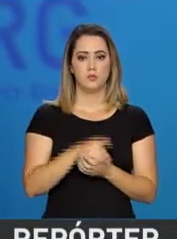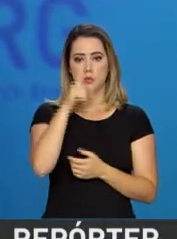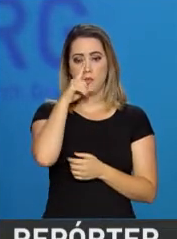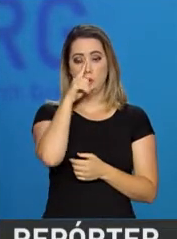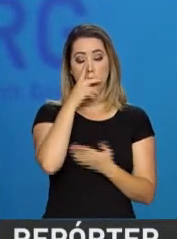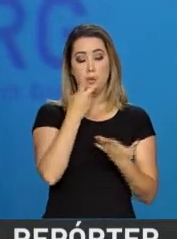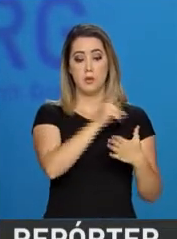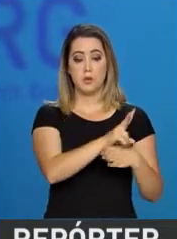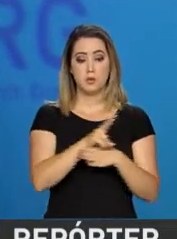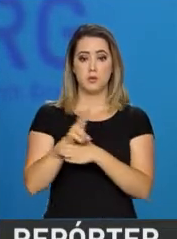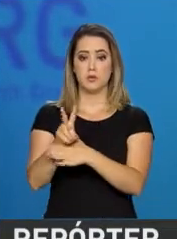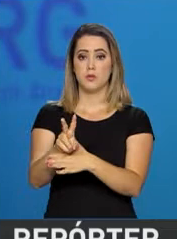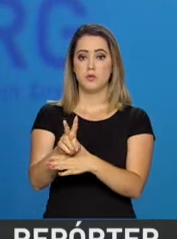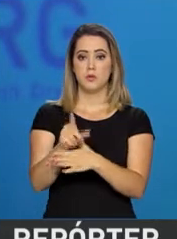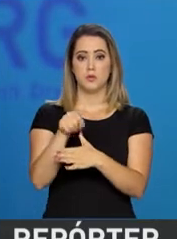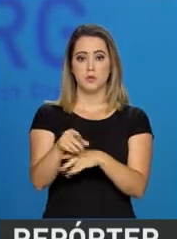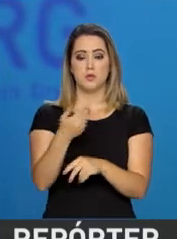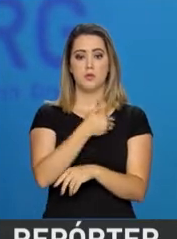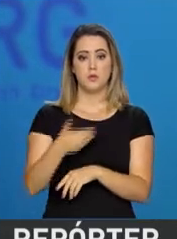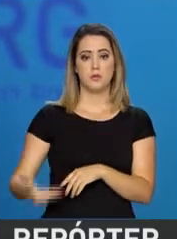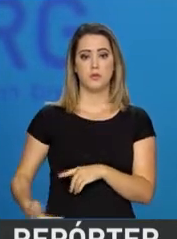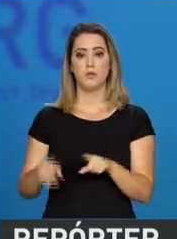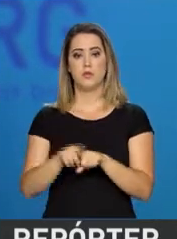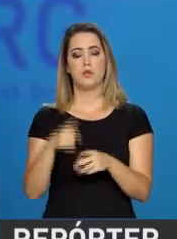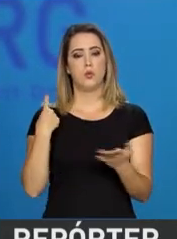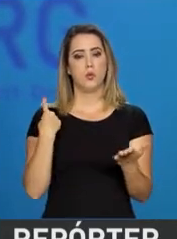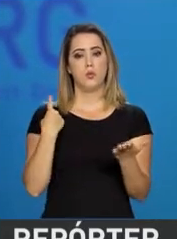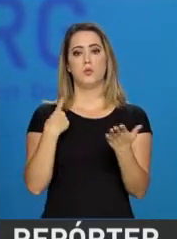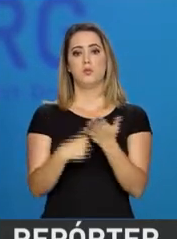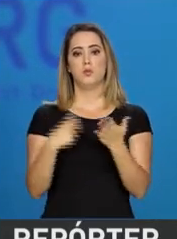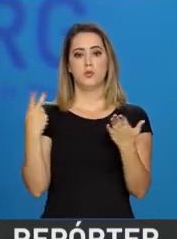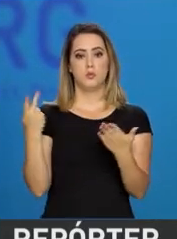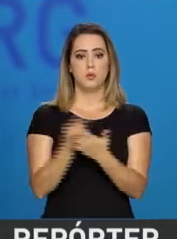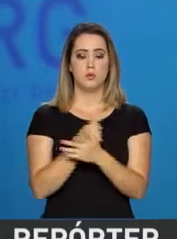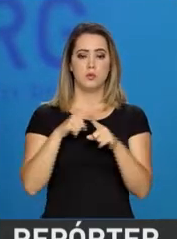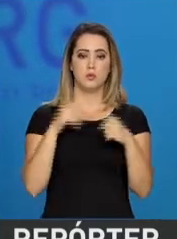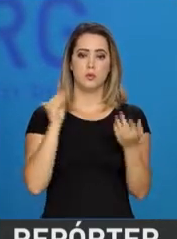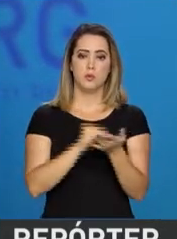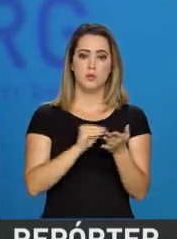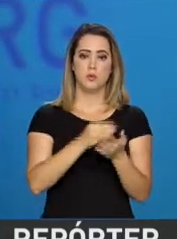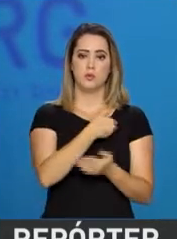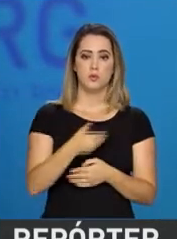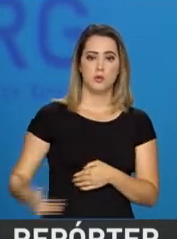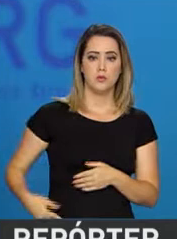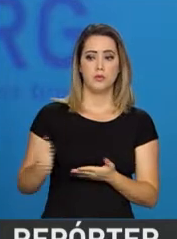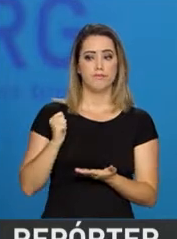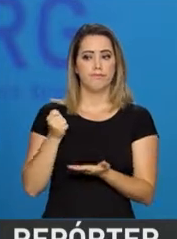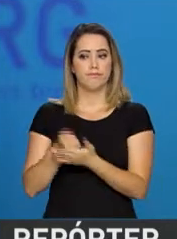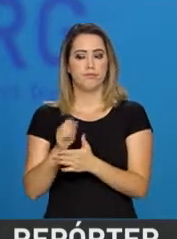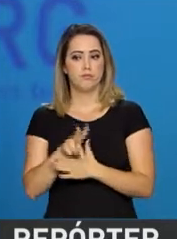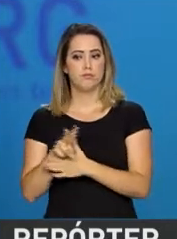risco de financiamento, aliás, a obrigação de financiamento era do governo. O compromisso foi feito e não foi realizado por conta da crise que se